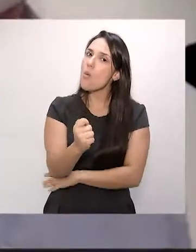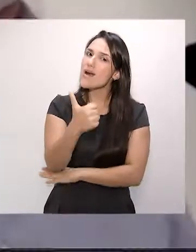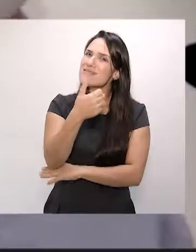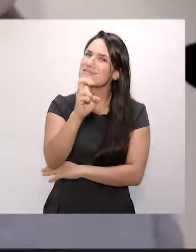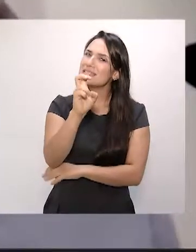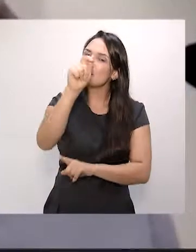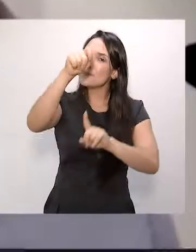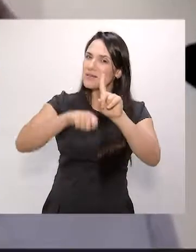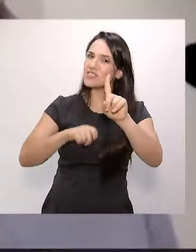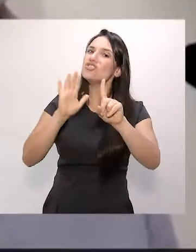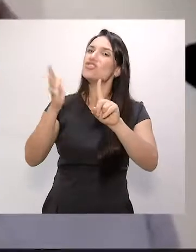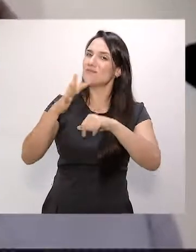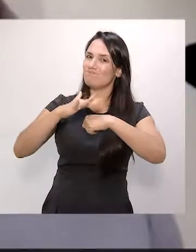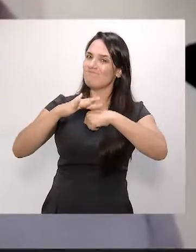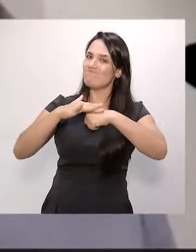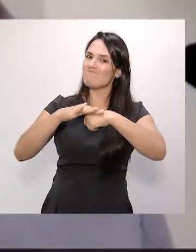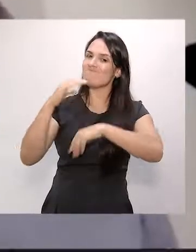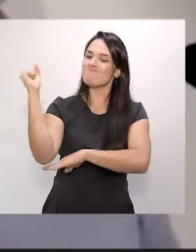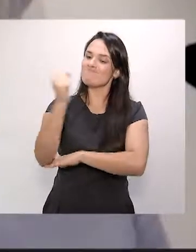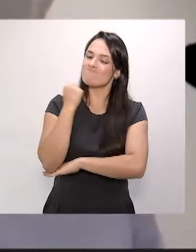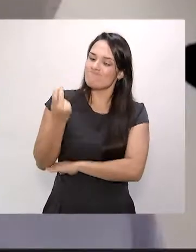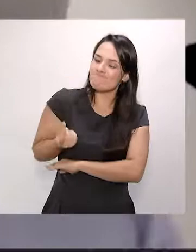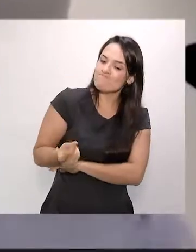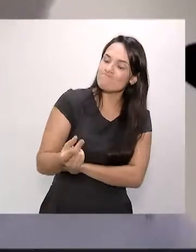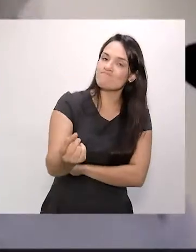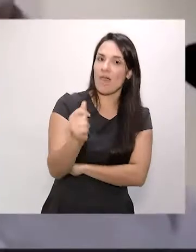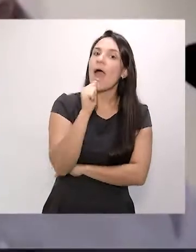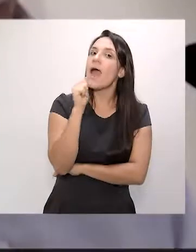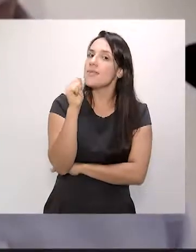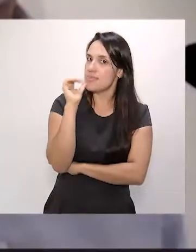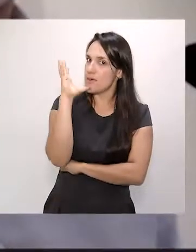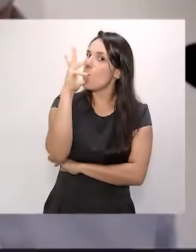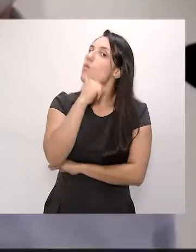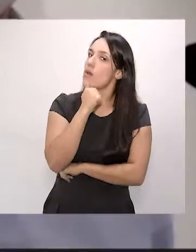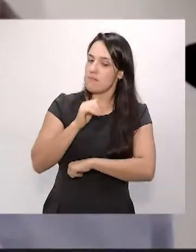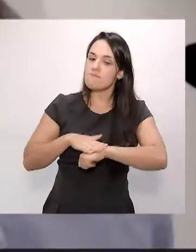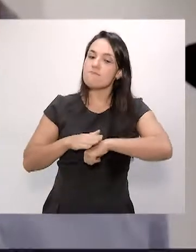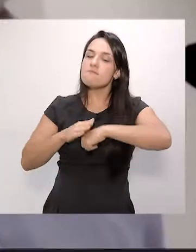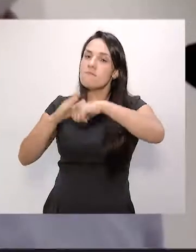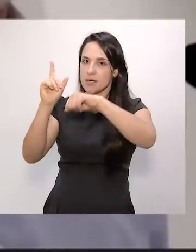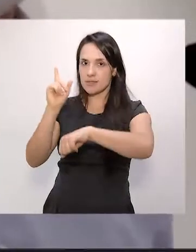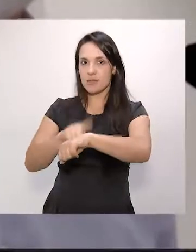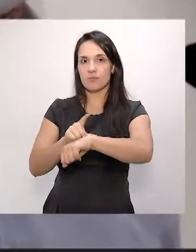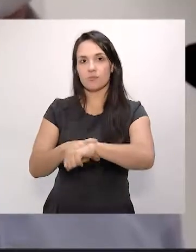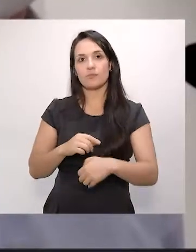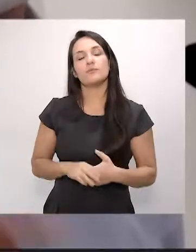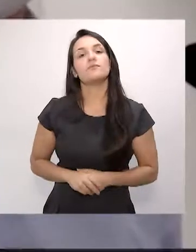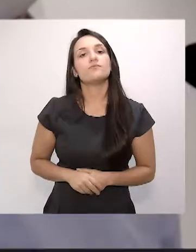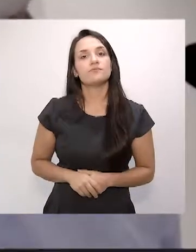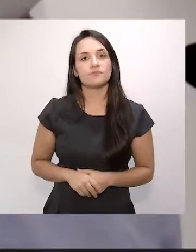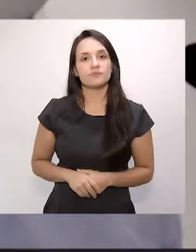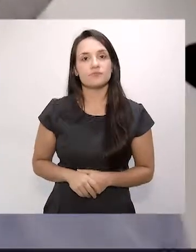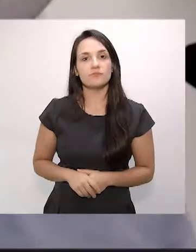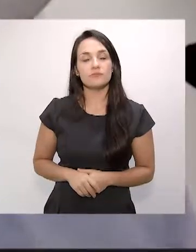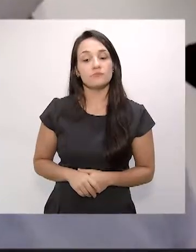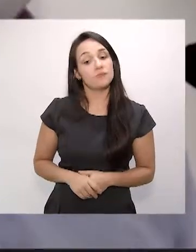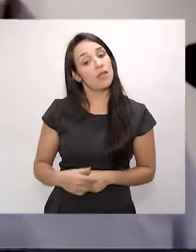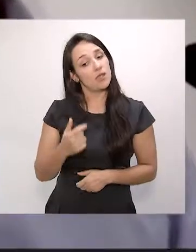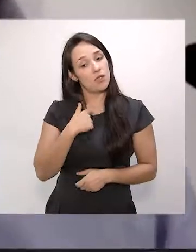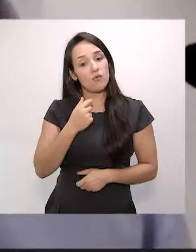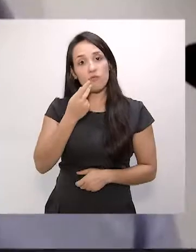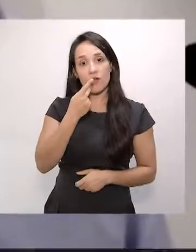inverno, e nós já estamos há quase 15 meses convivendo com a pandemia e nós ainda iremos conviver com